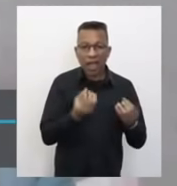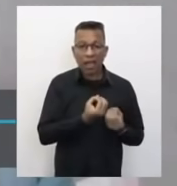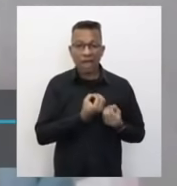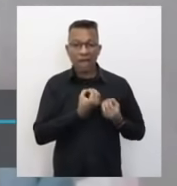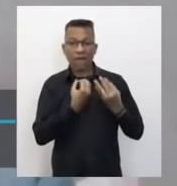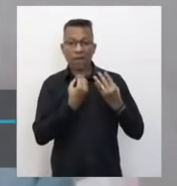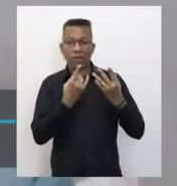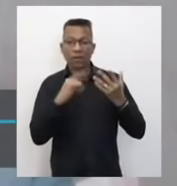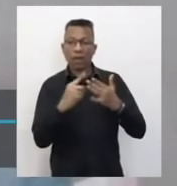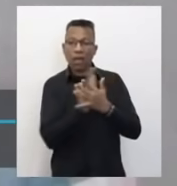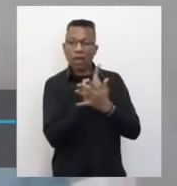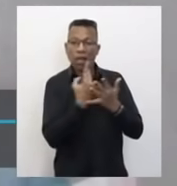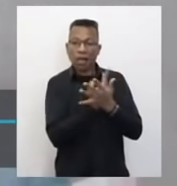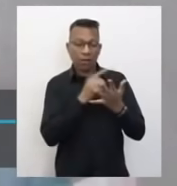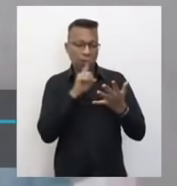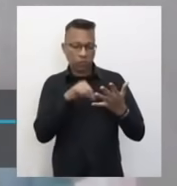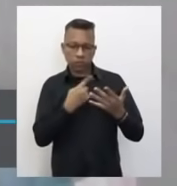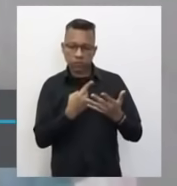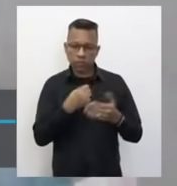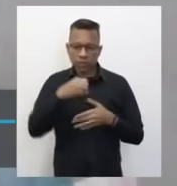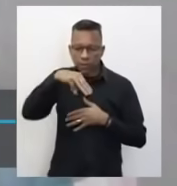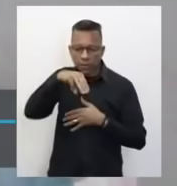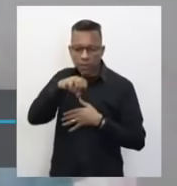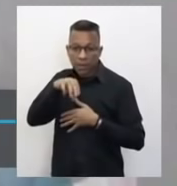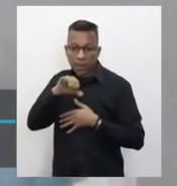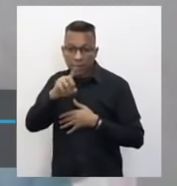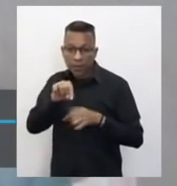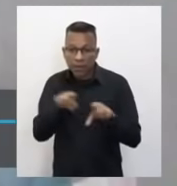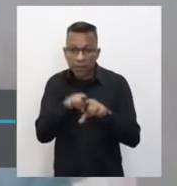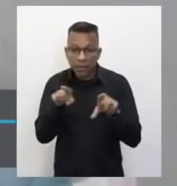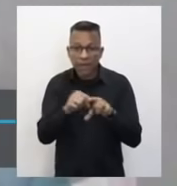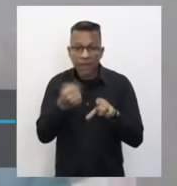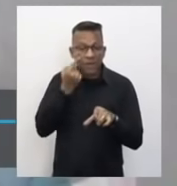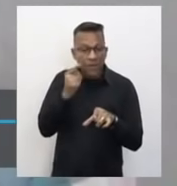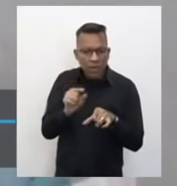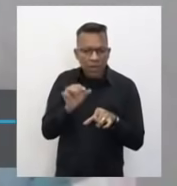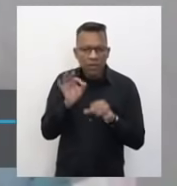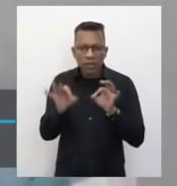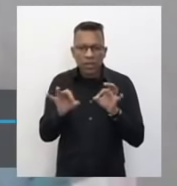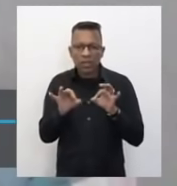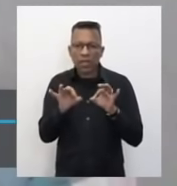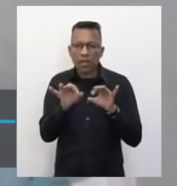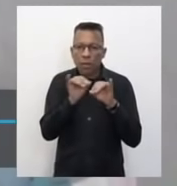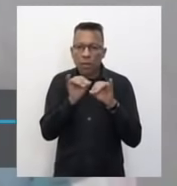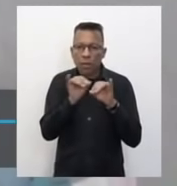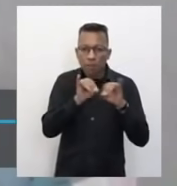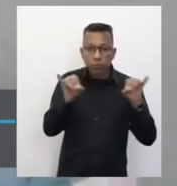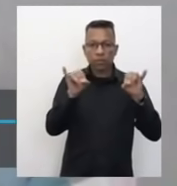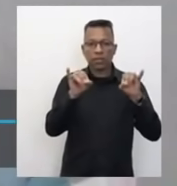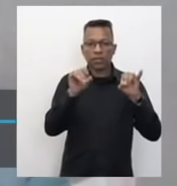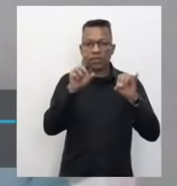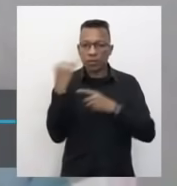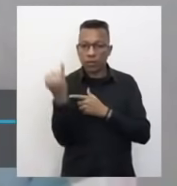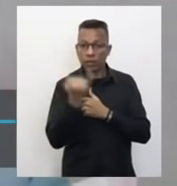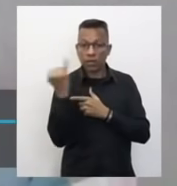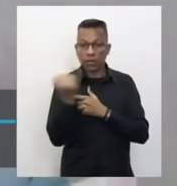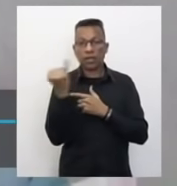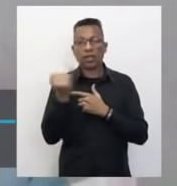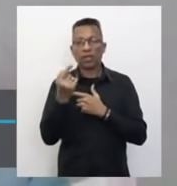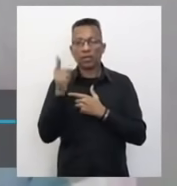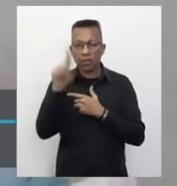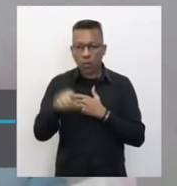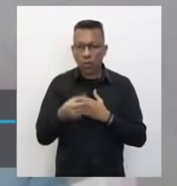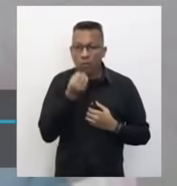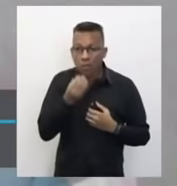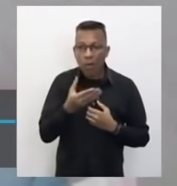nas entrelinhas. O meme, veja se o meme realmente tem uma mensagem importante, uma mensagem boa de ser